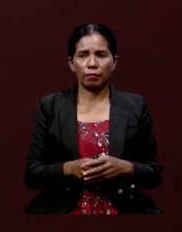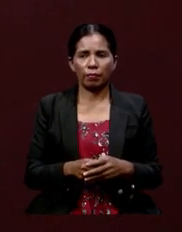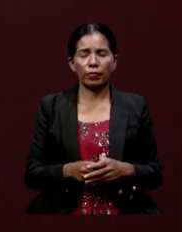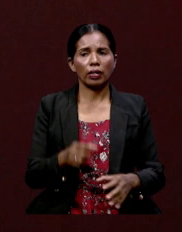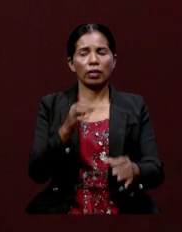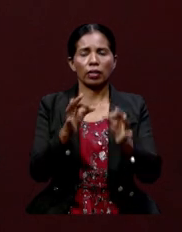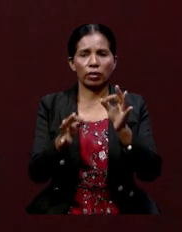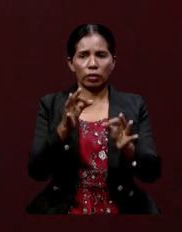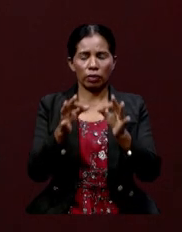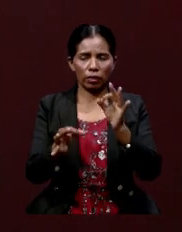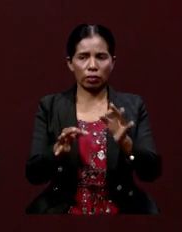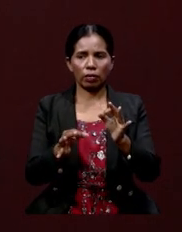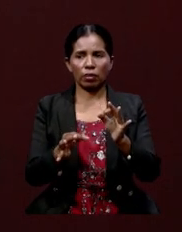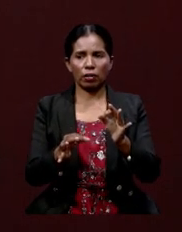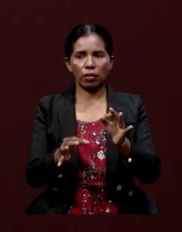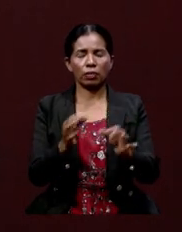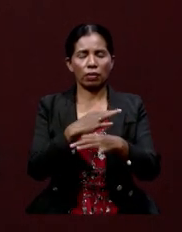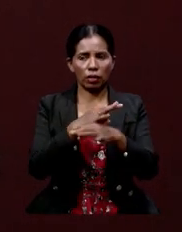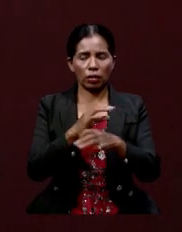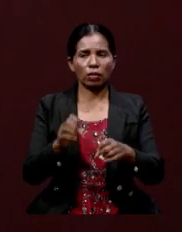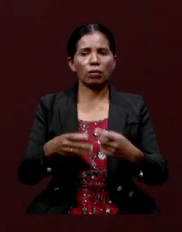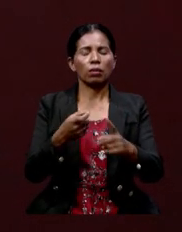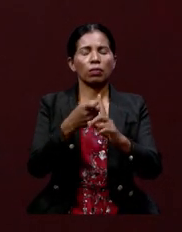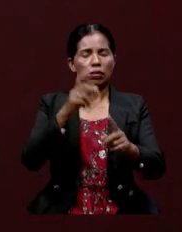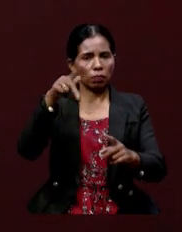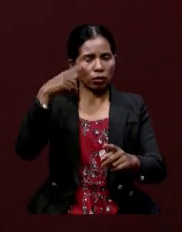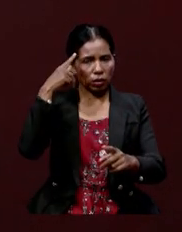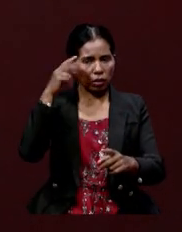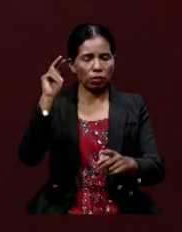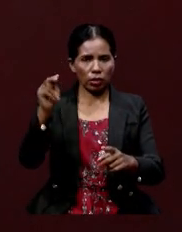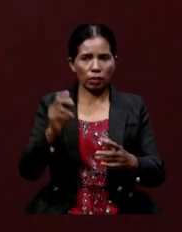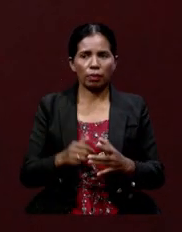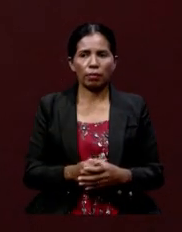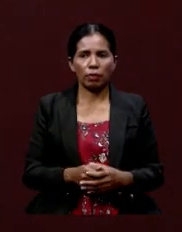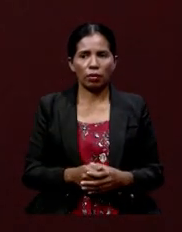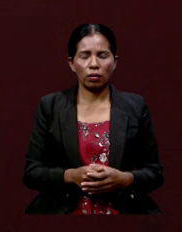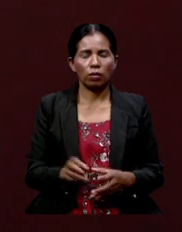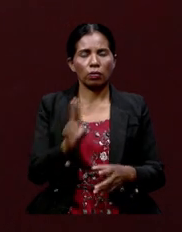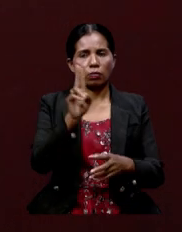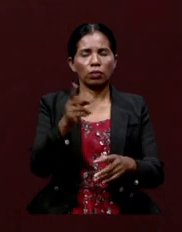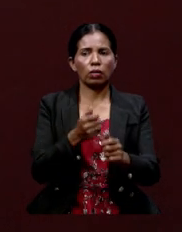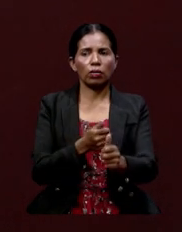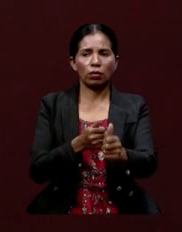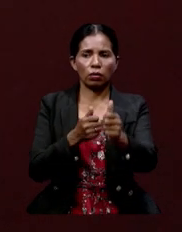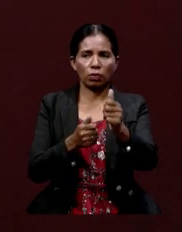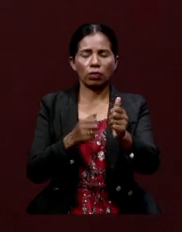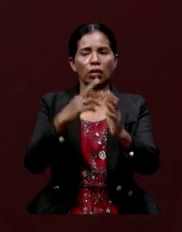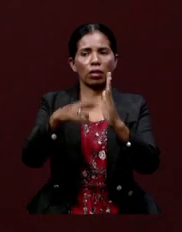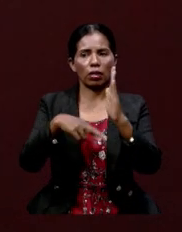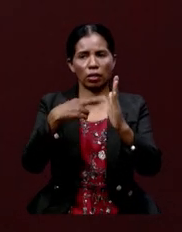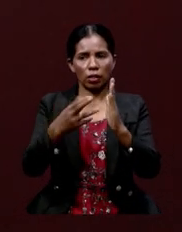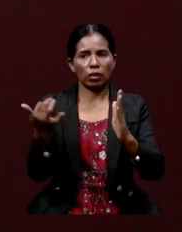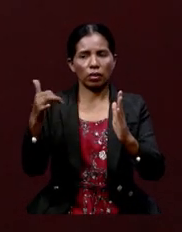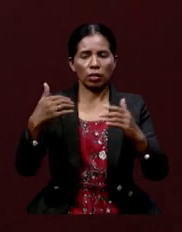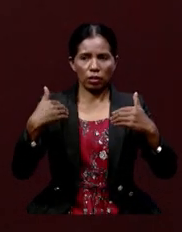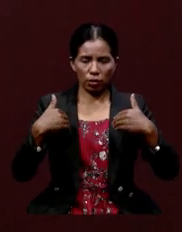karik iha boa truma nepe maka tu hadia husi aspetu politiku nia utiliza tuir ti regra siran bem ke